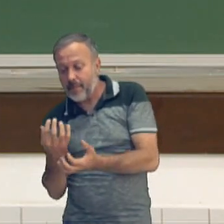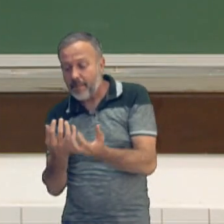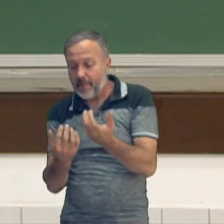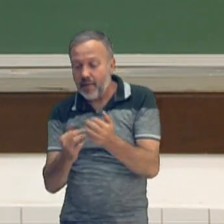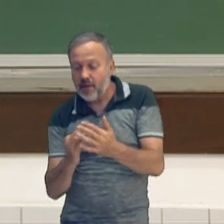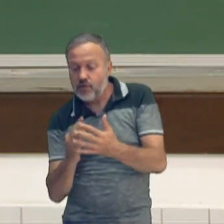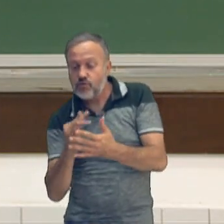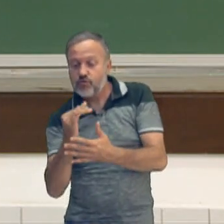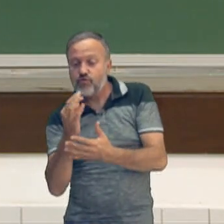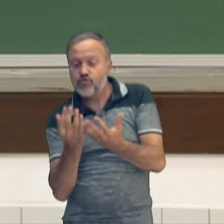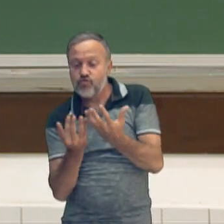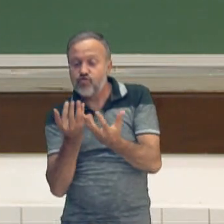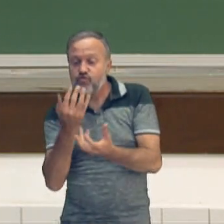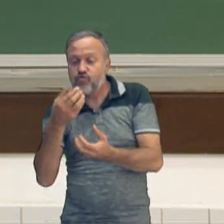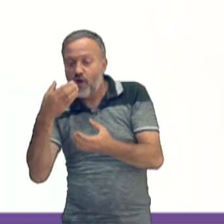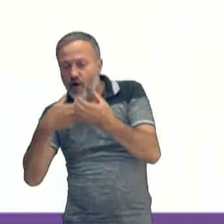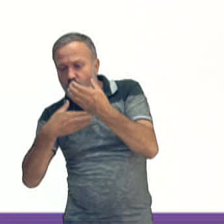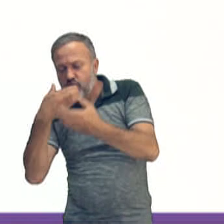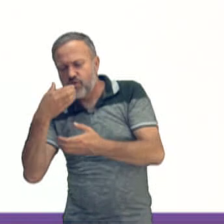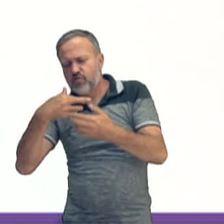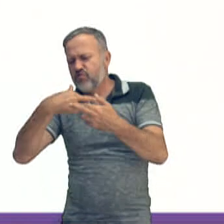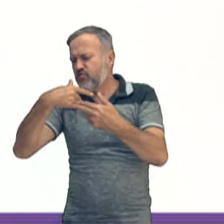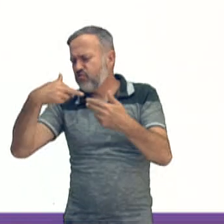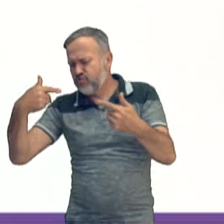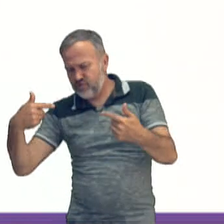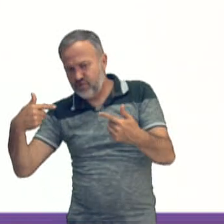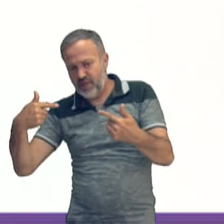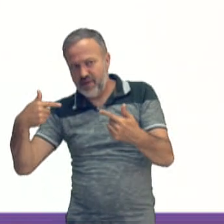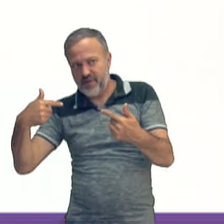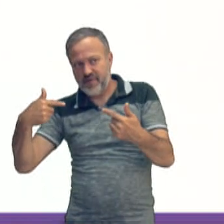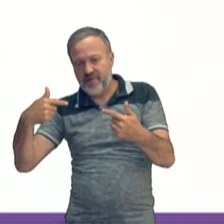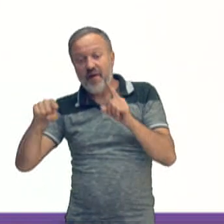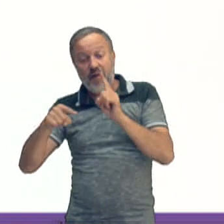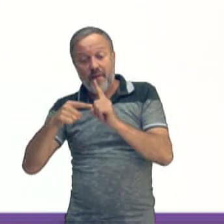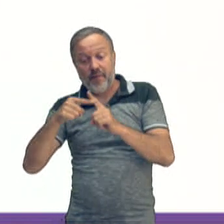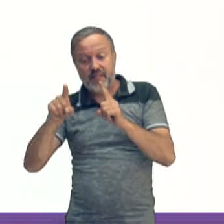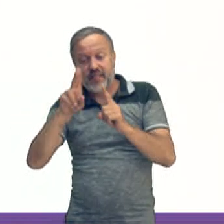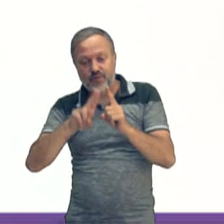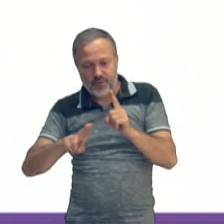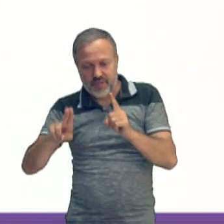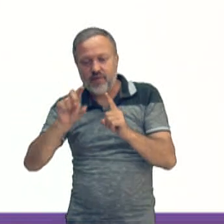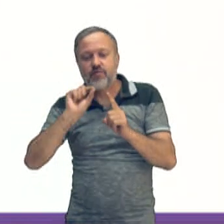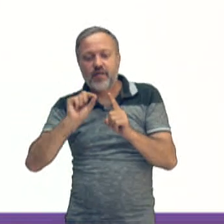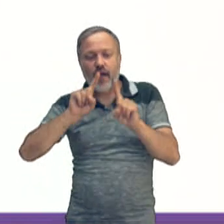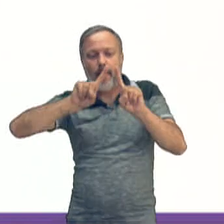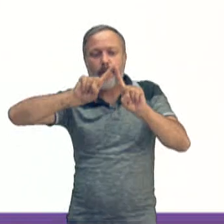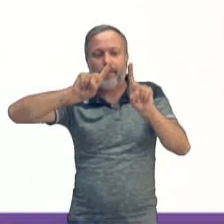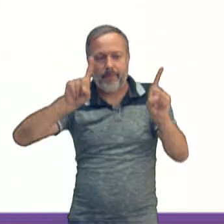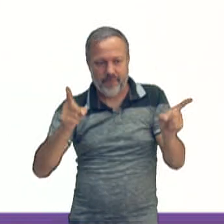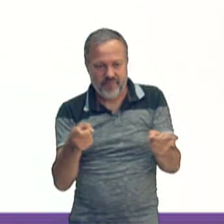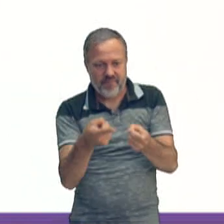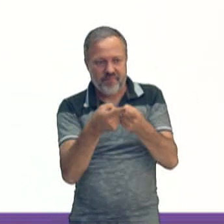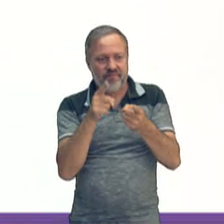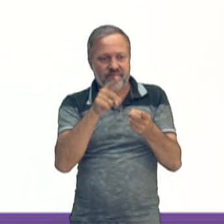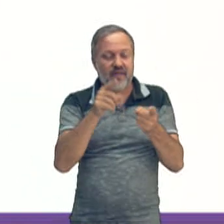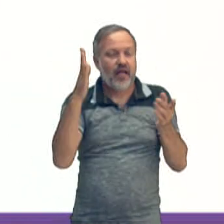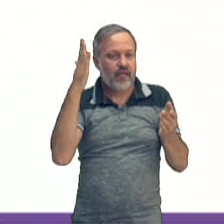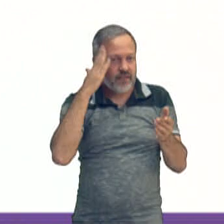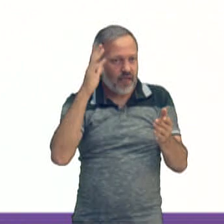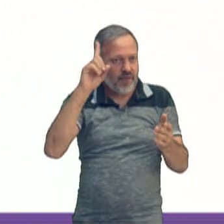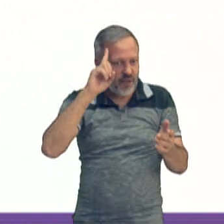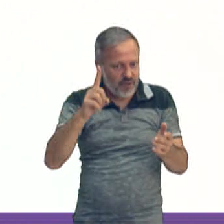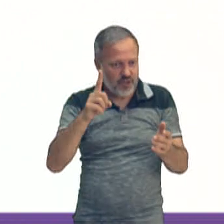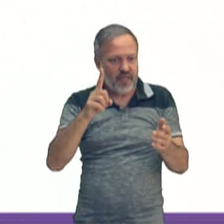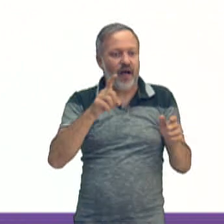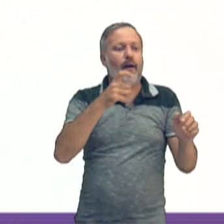Eles trabalhavam basicamente com as estações das inundações, da semeadura e da colheita. Então,